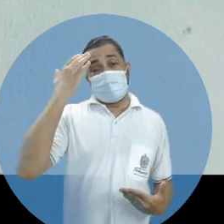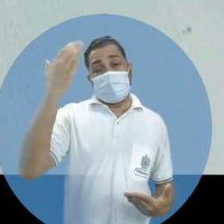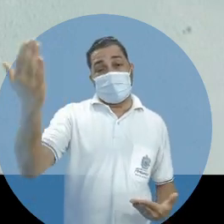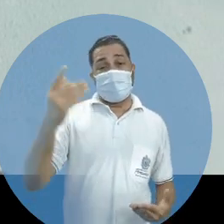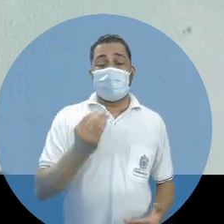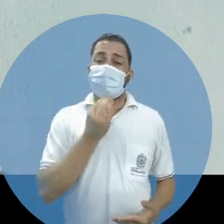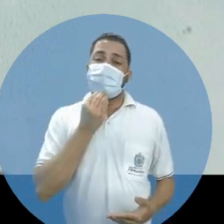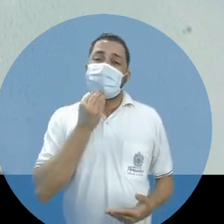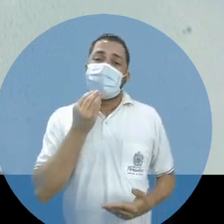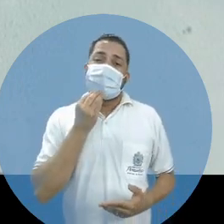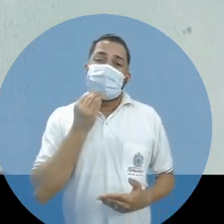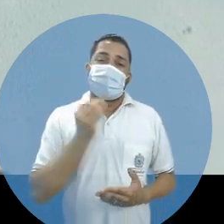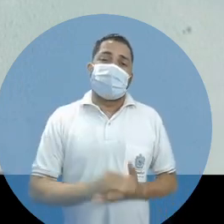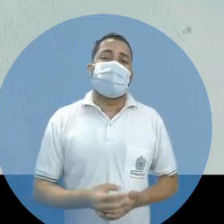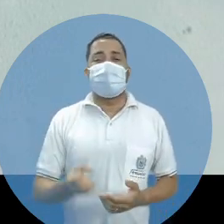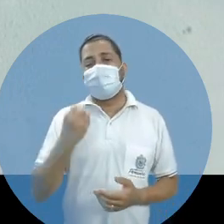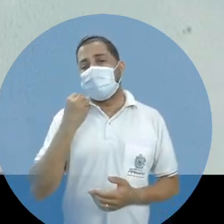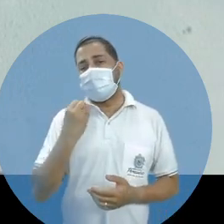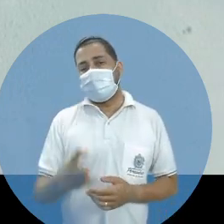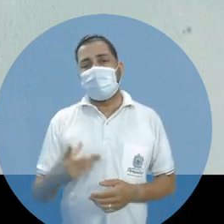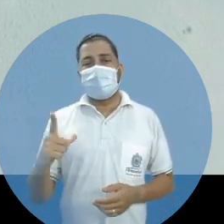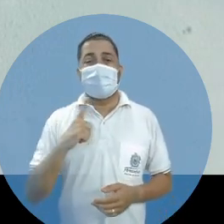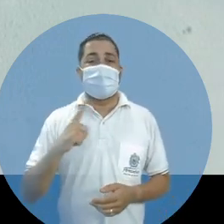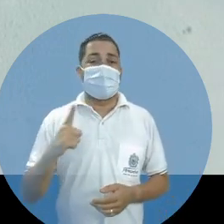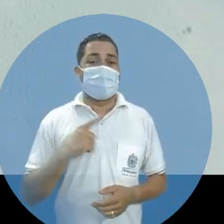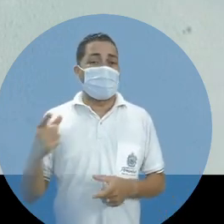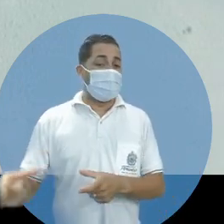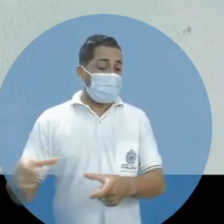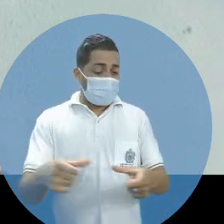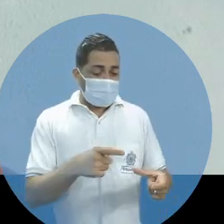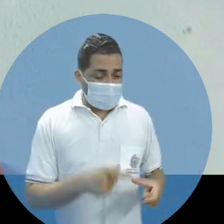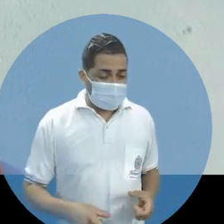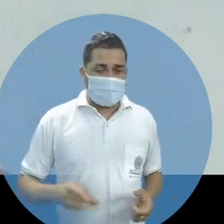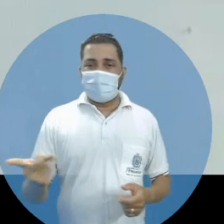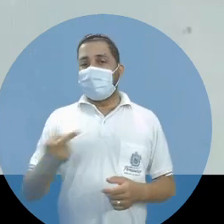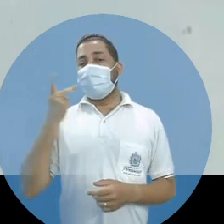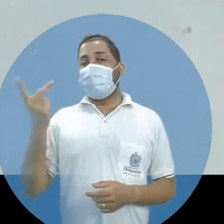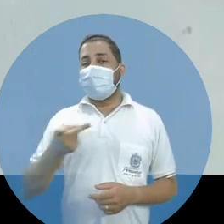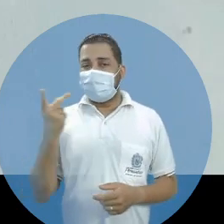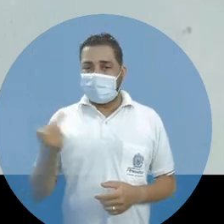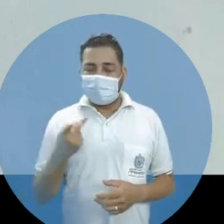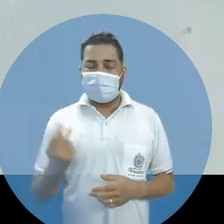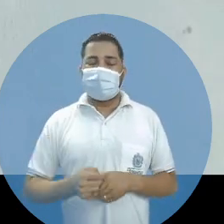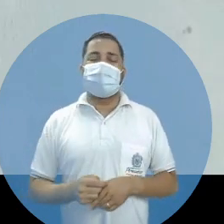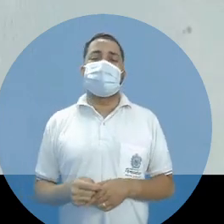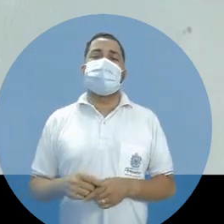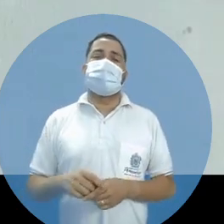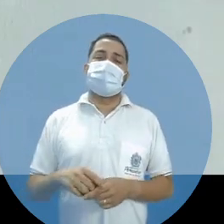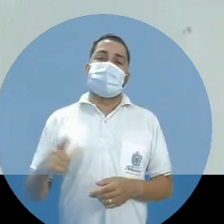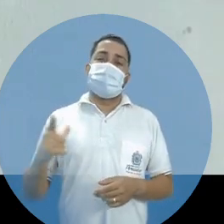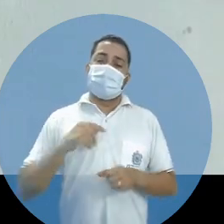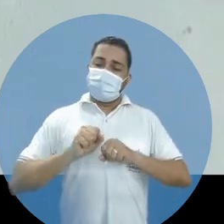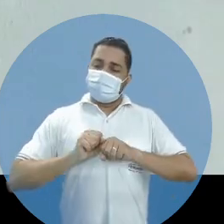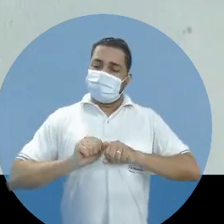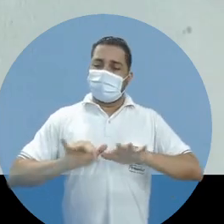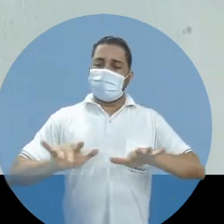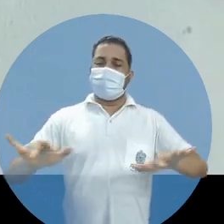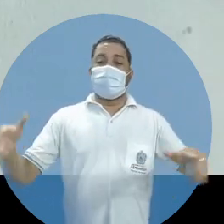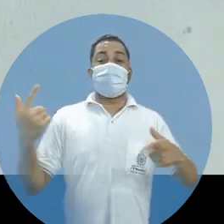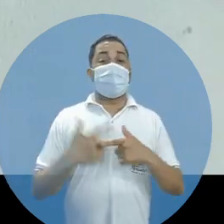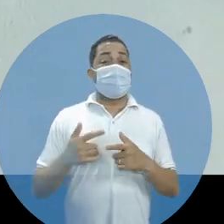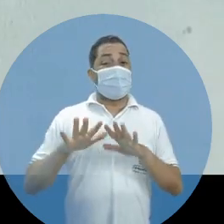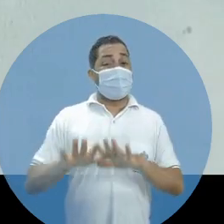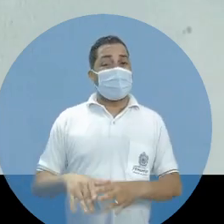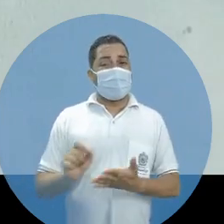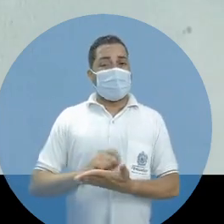Que bom que tivemos esse local de fala e um local que vai ser perpetuado, porque vai ficar escrito e outras pessoas vão